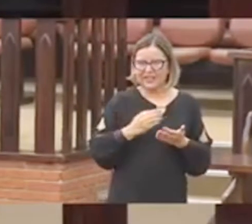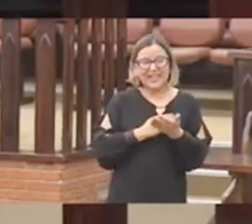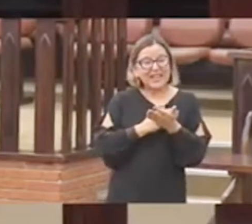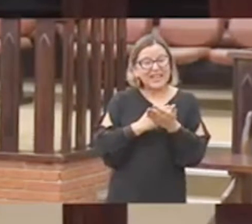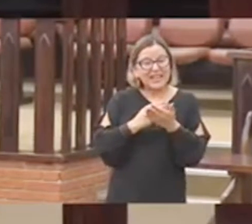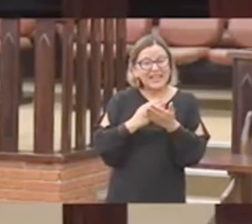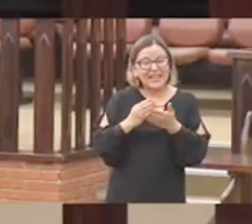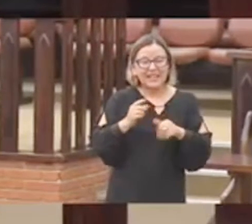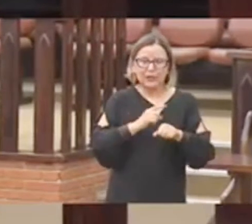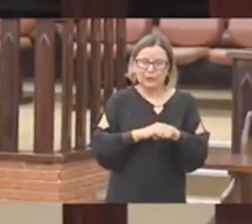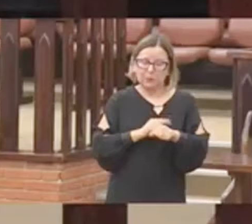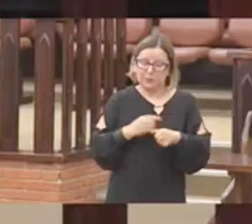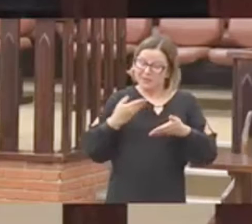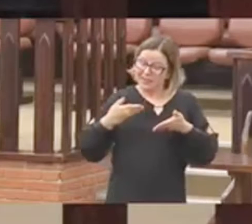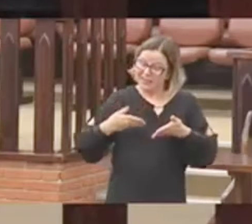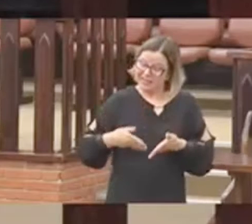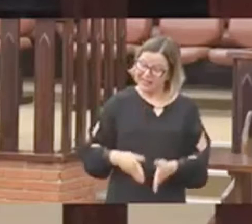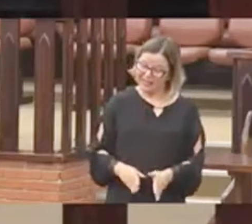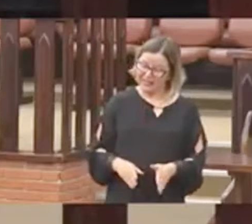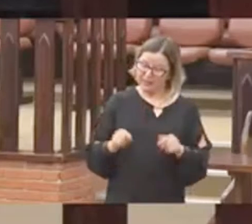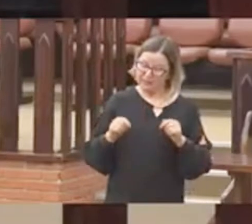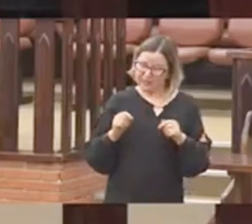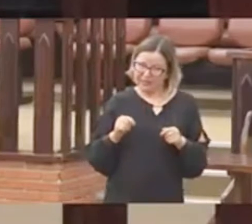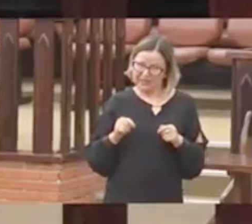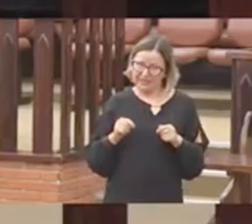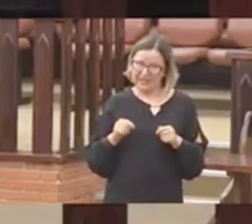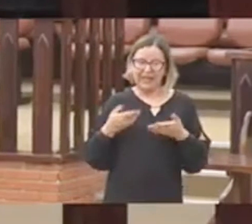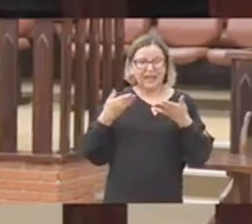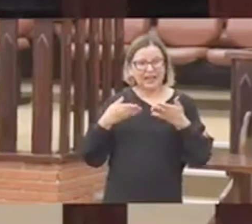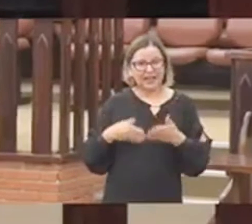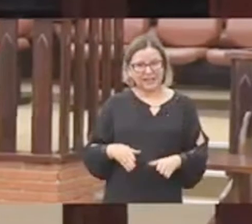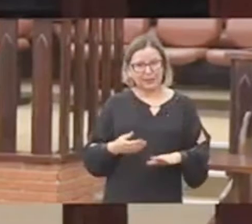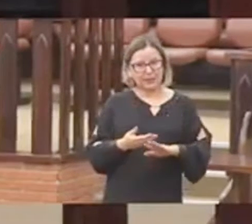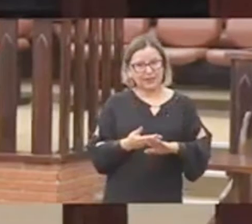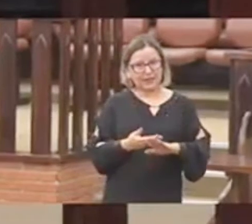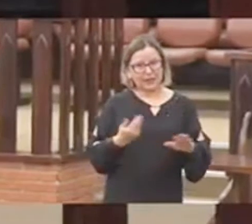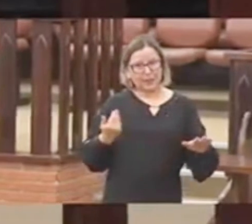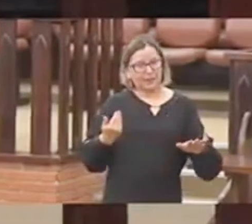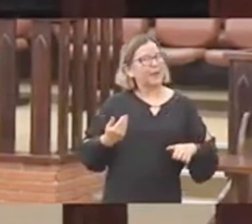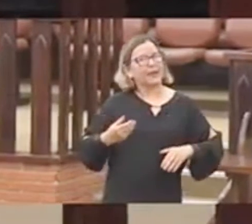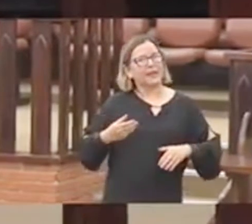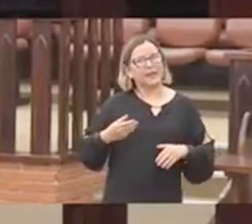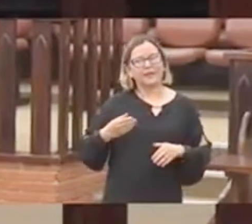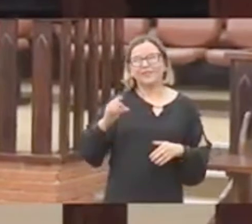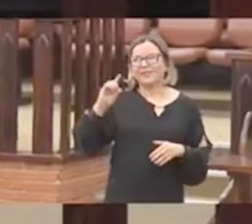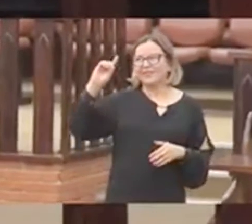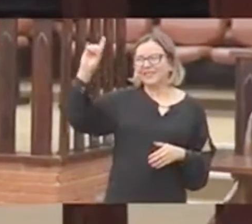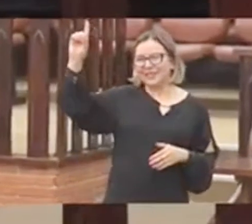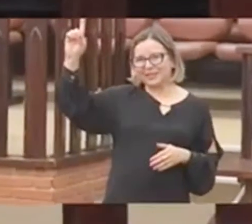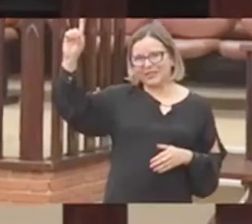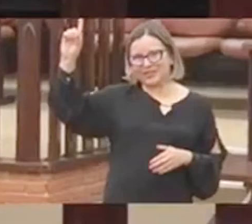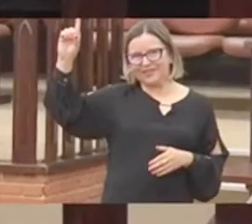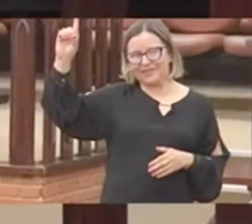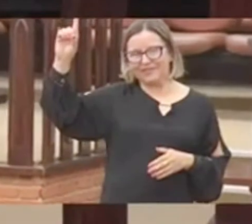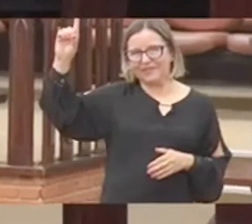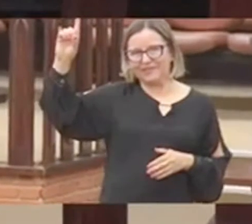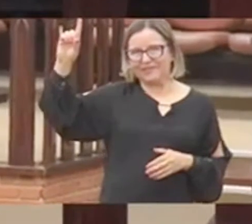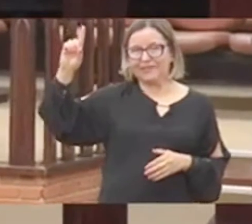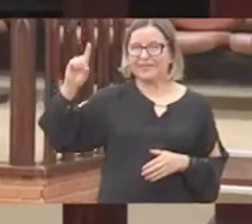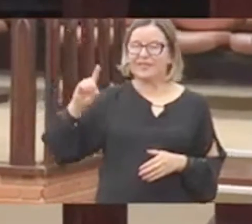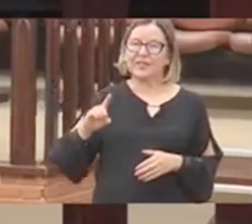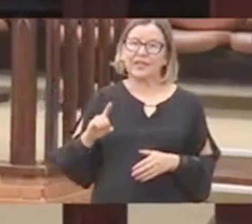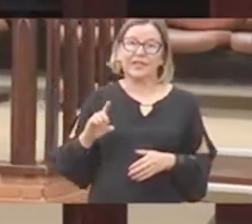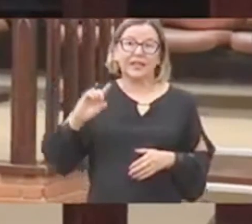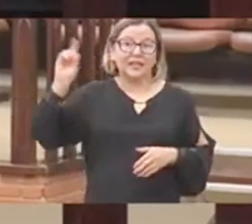nascemos separados do Criador. Deus fez toda a criação muito boa.